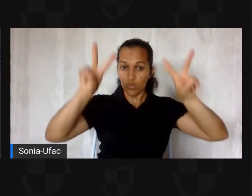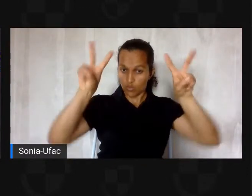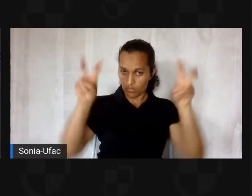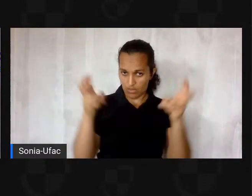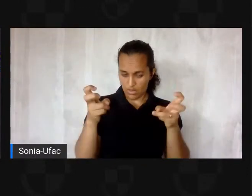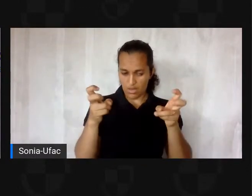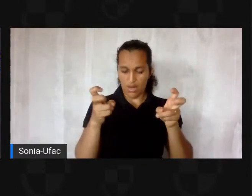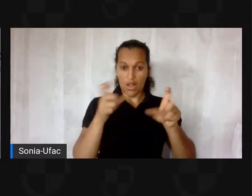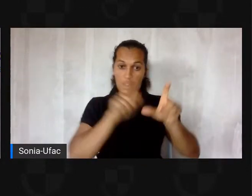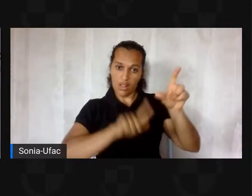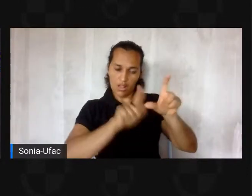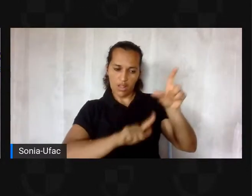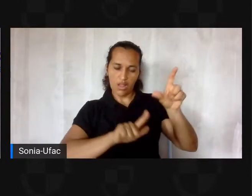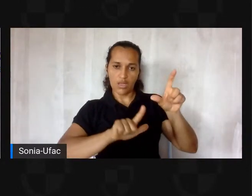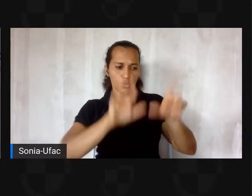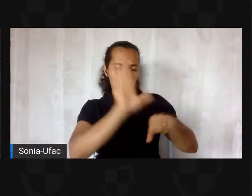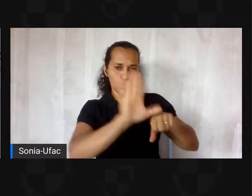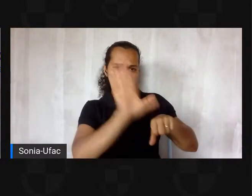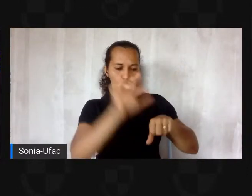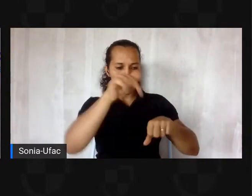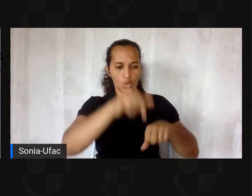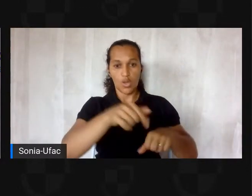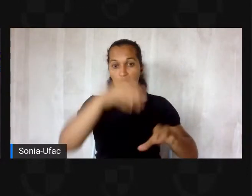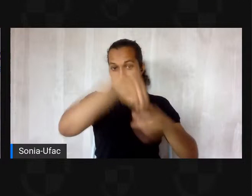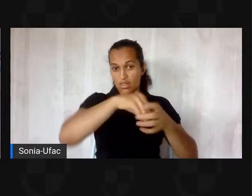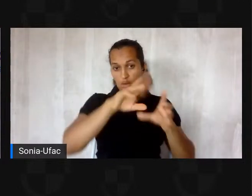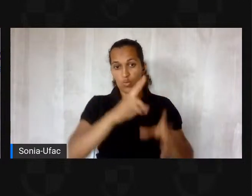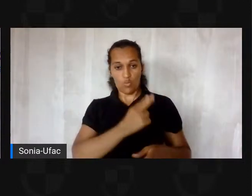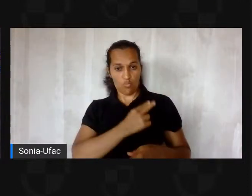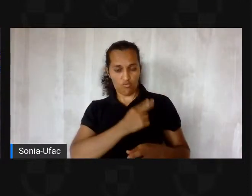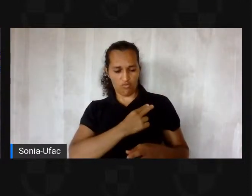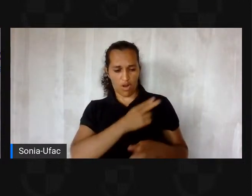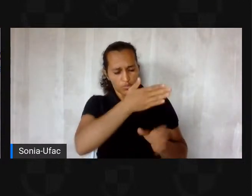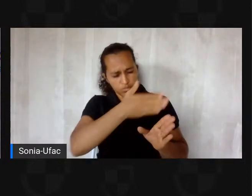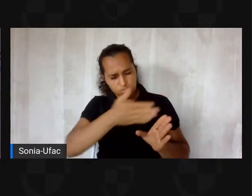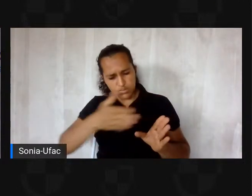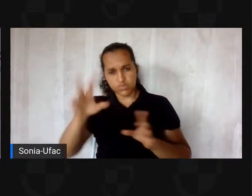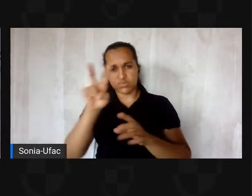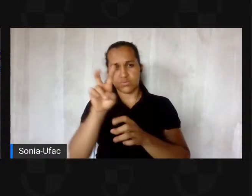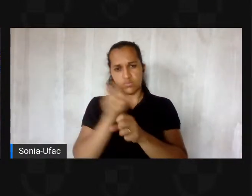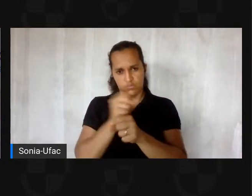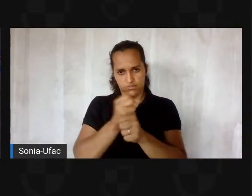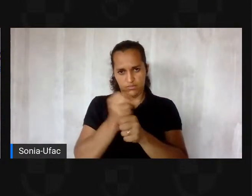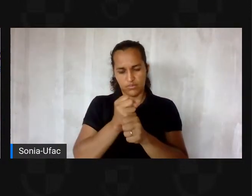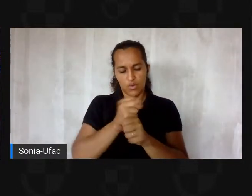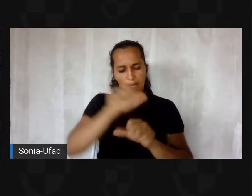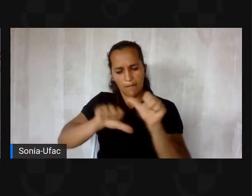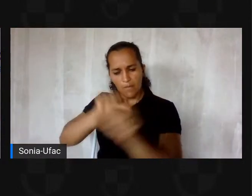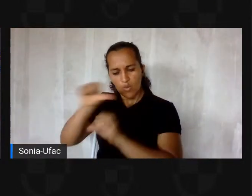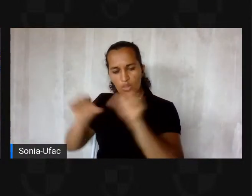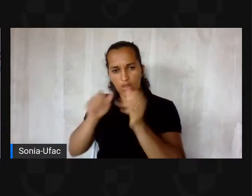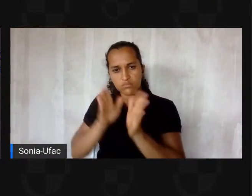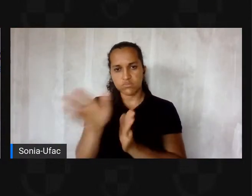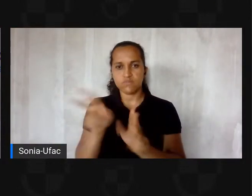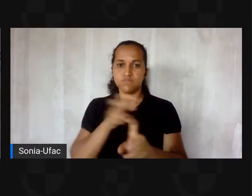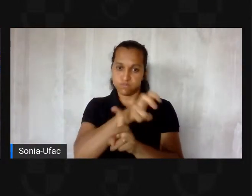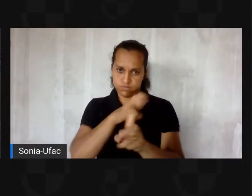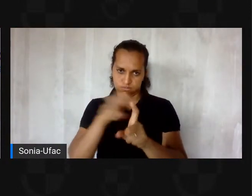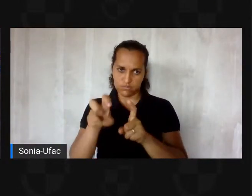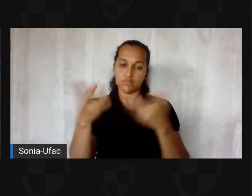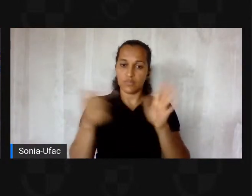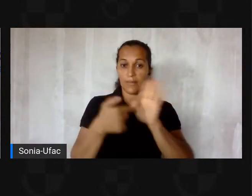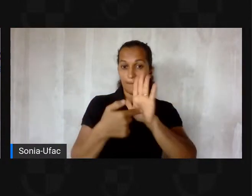letras na UFAC ao longo dos 50 anos, mudanças e perspectivas e nas apresentações de